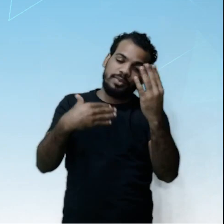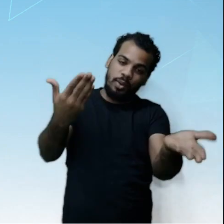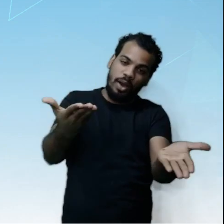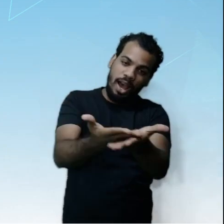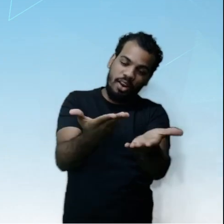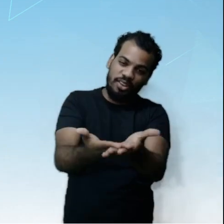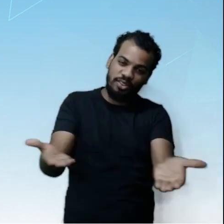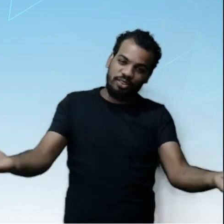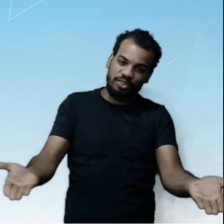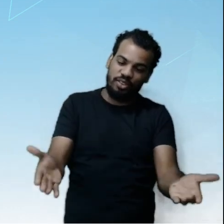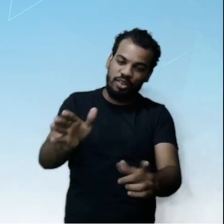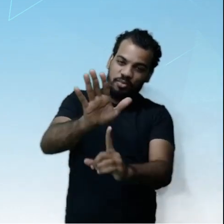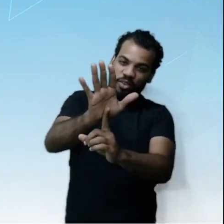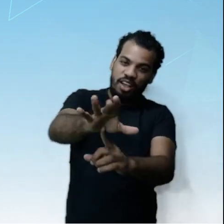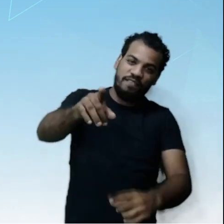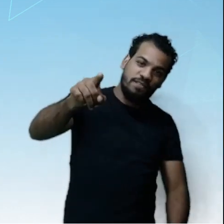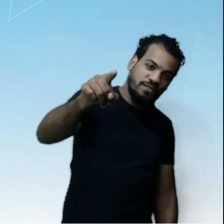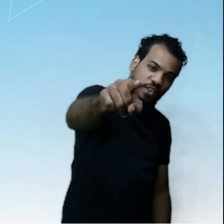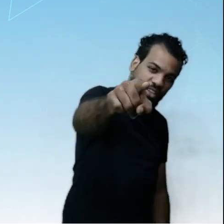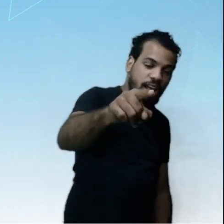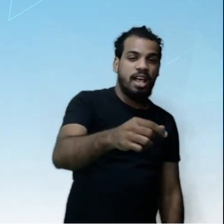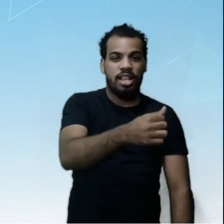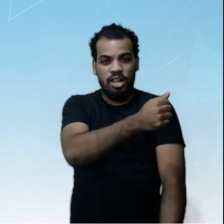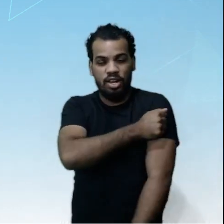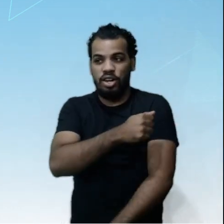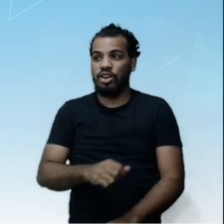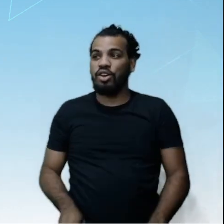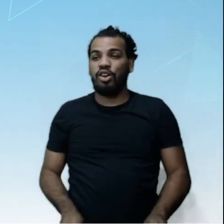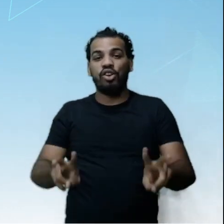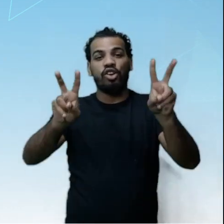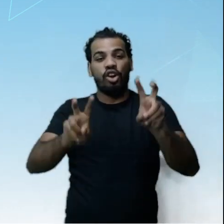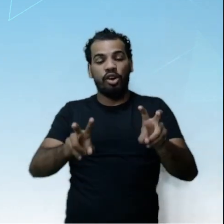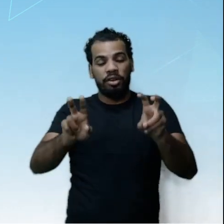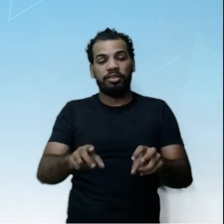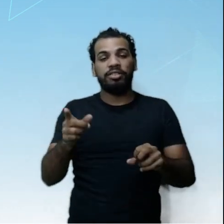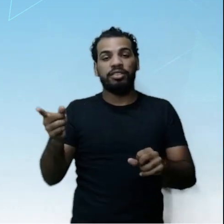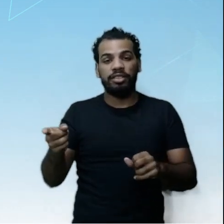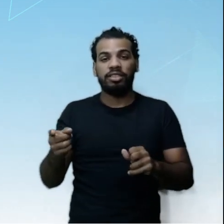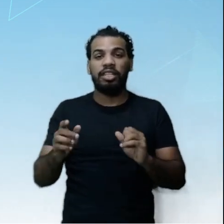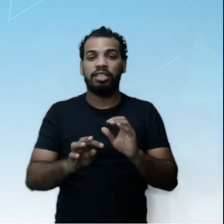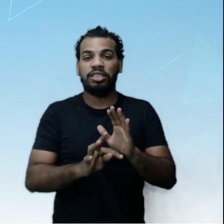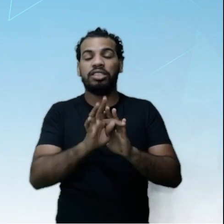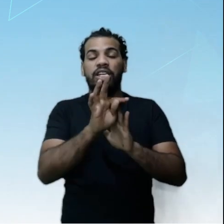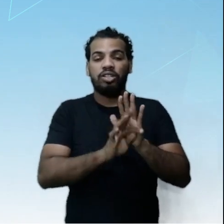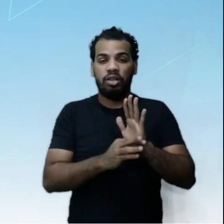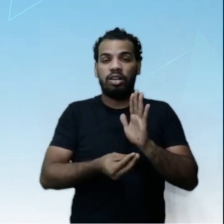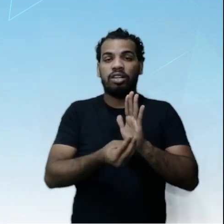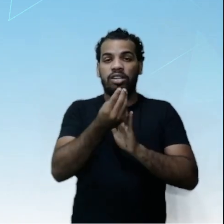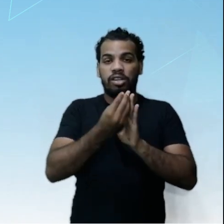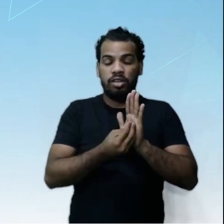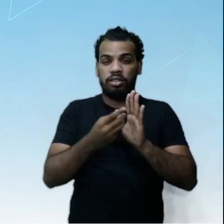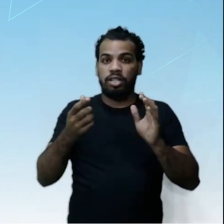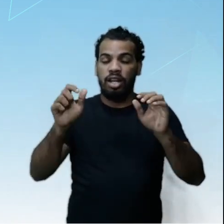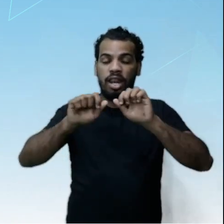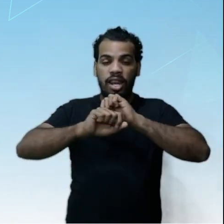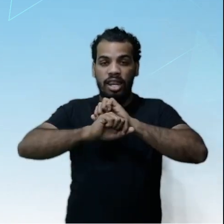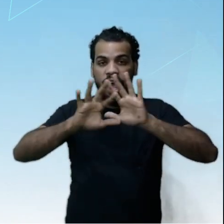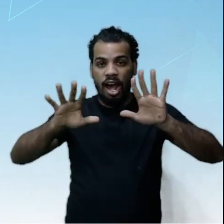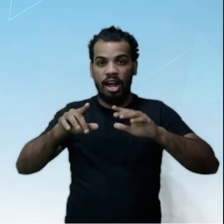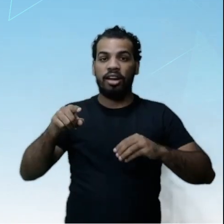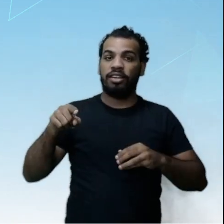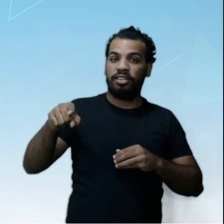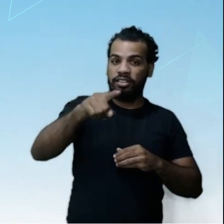justamente, mostrar a você, estudante, sobre essa questão do gênero textual. E ficar bem claro